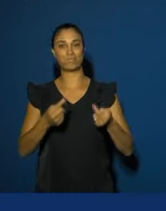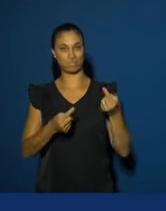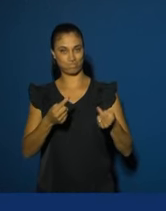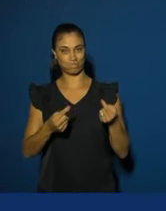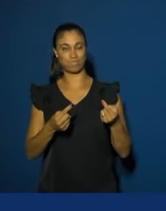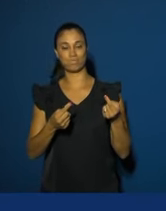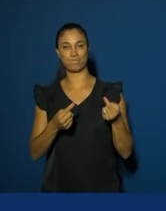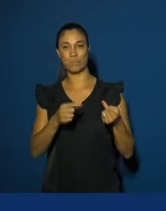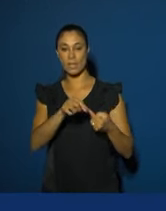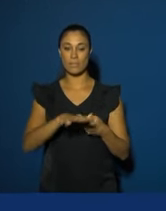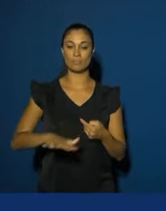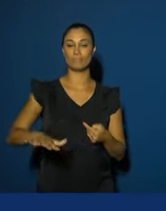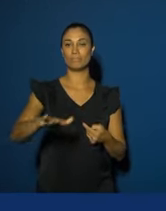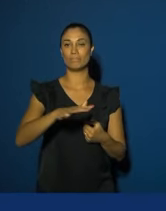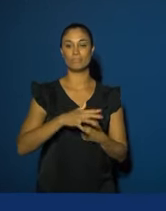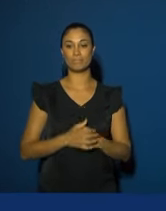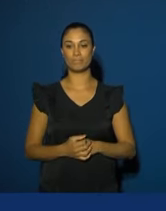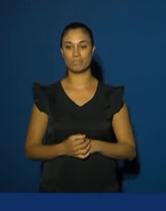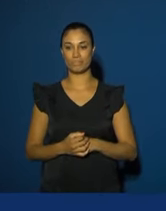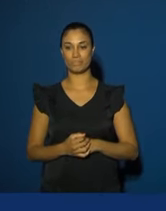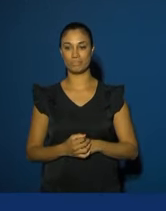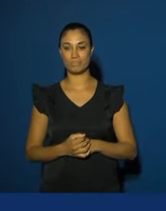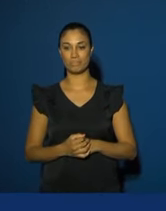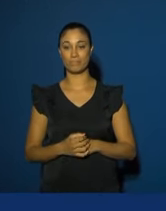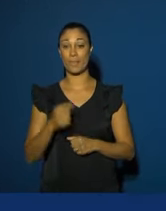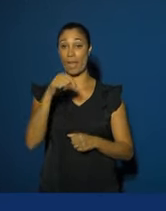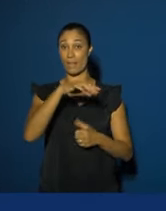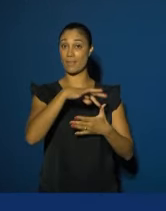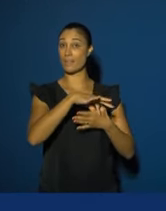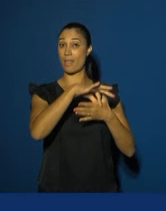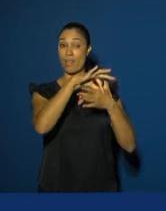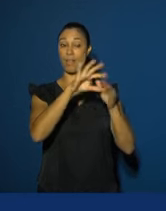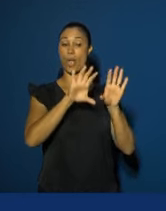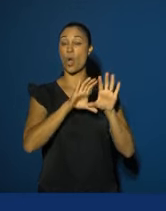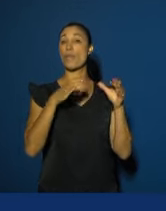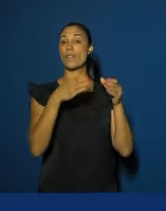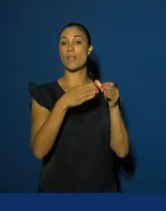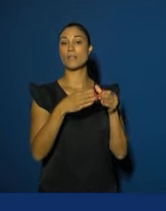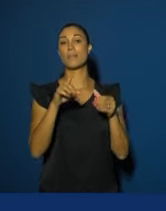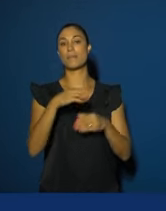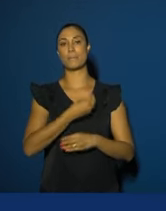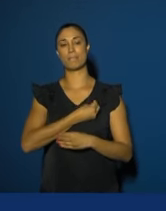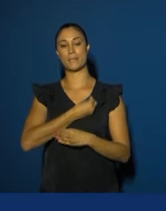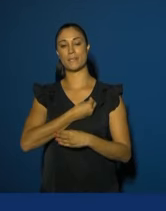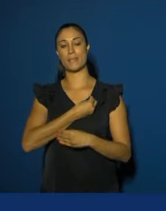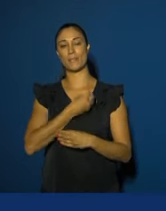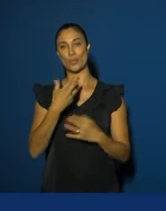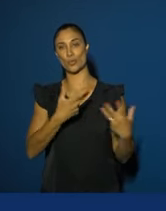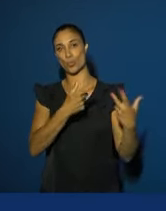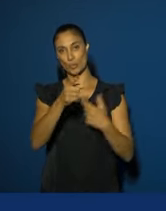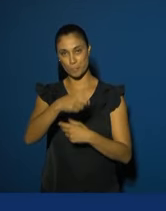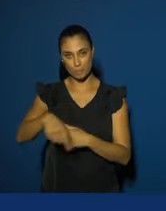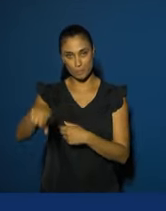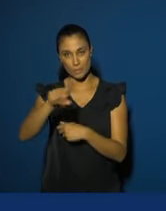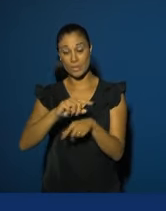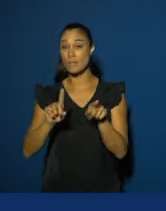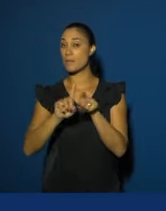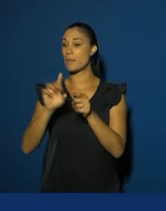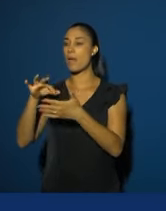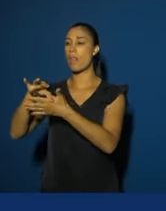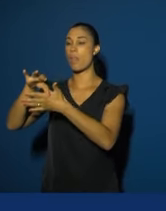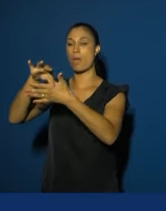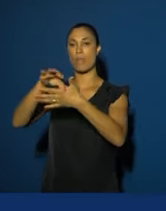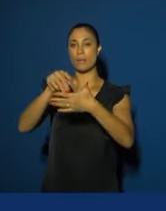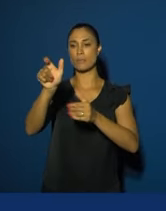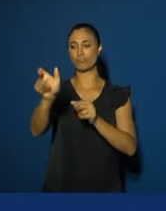nesse nesse ambiente né a nossa se conference eu acho que tem sido pela presença de todos vocês e das lideranças